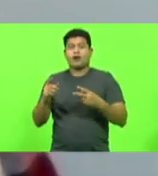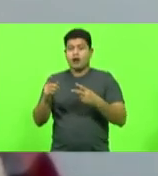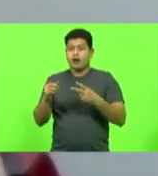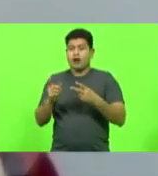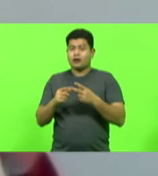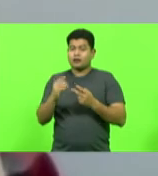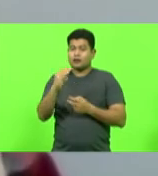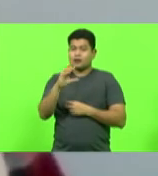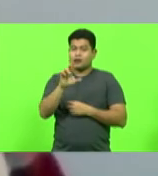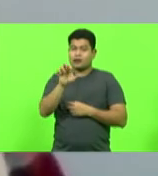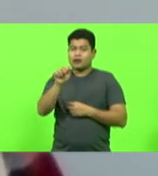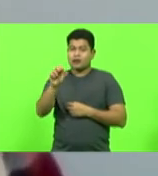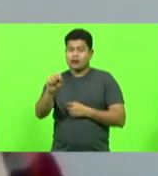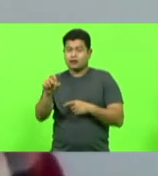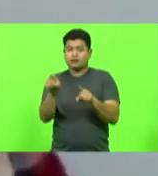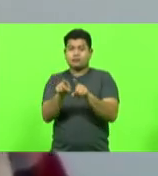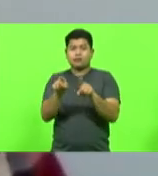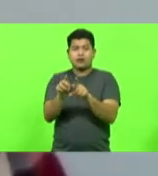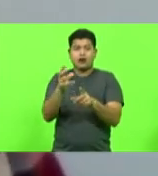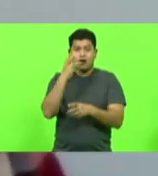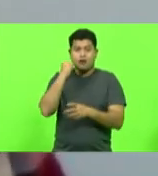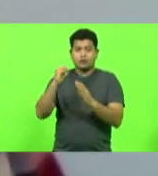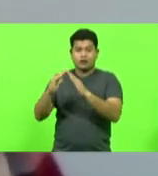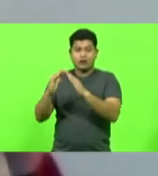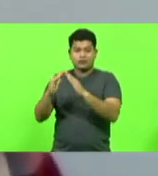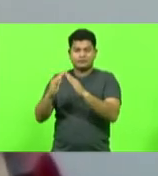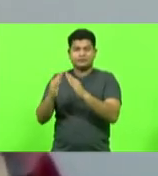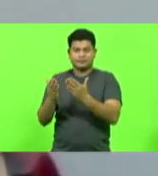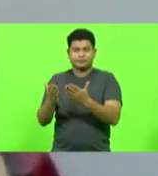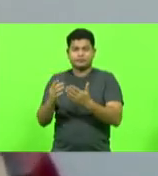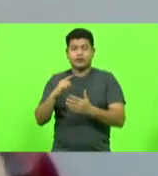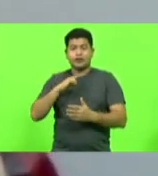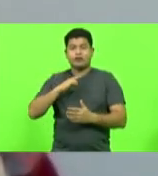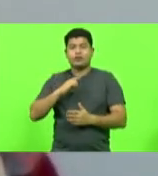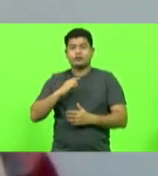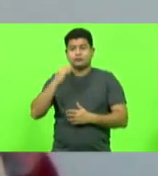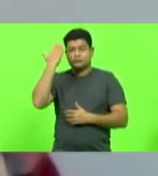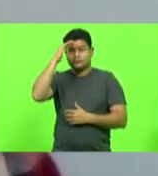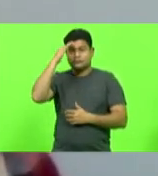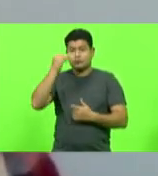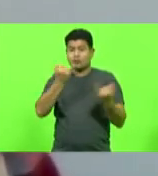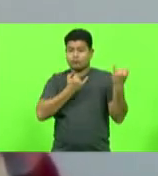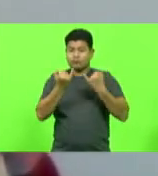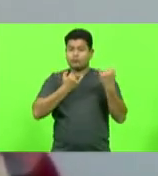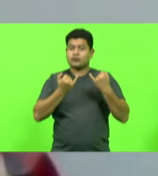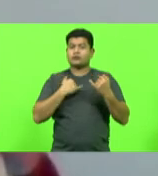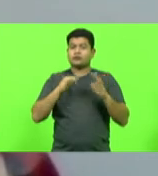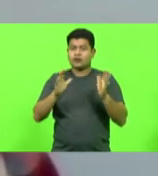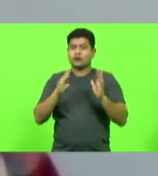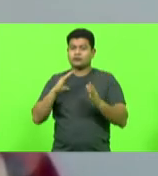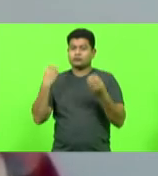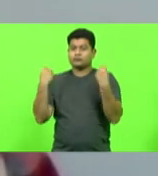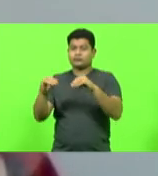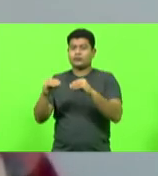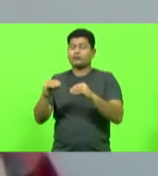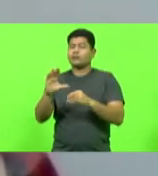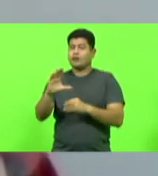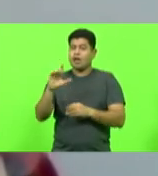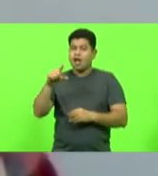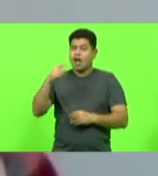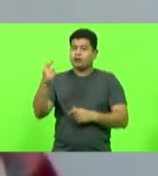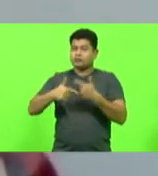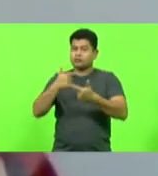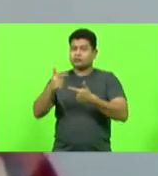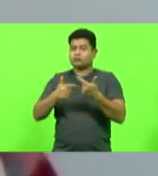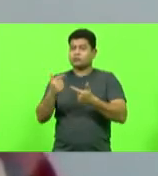CREAS, acolhimentos. Eu tenho conhecimento que já há o estudo no Estado para implantação, mas é um serviço de extrema importância para os